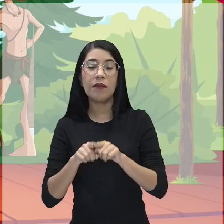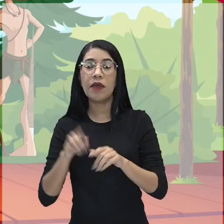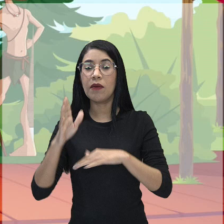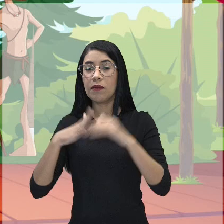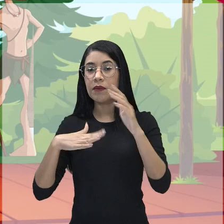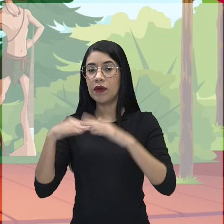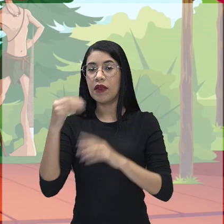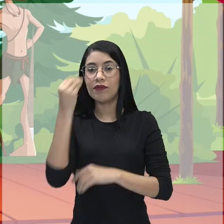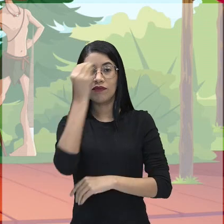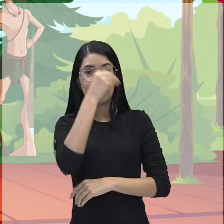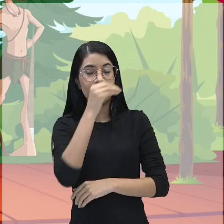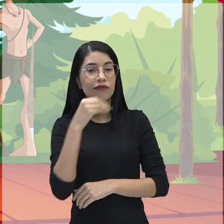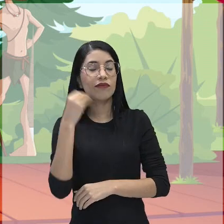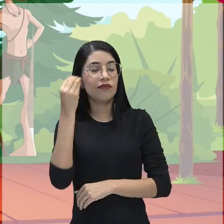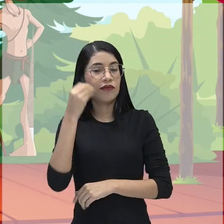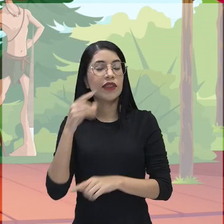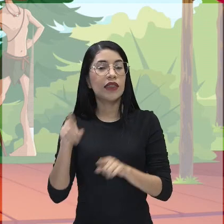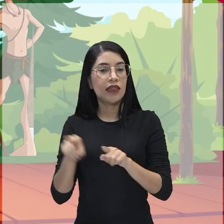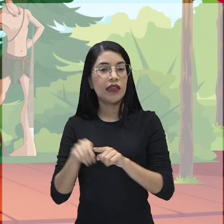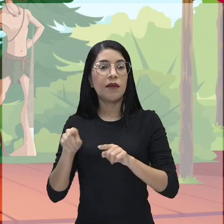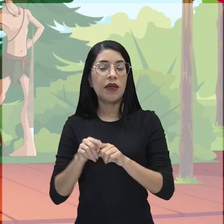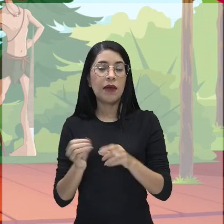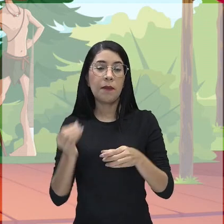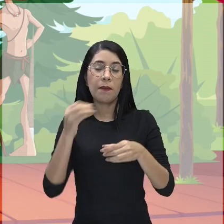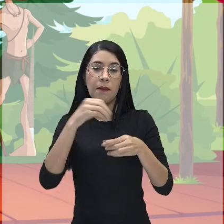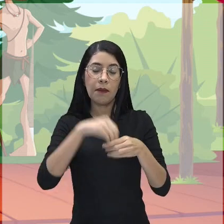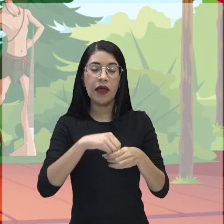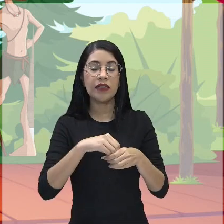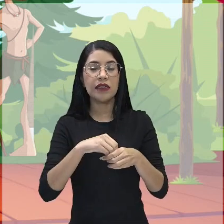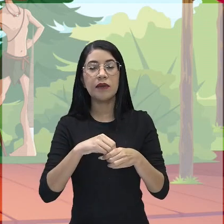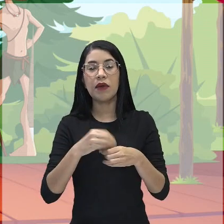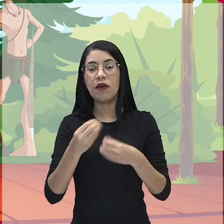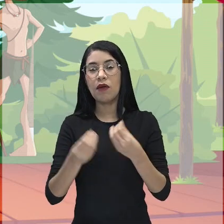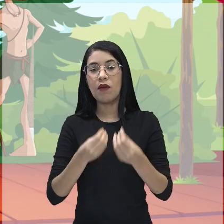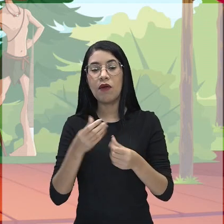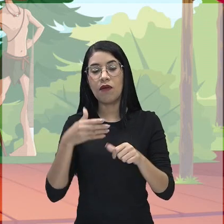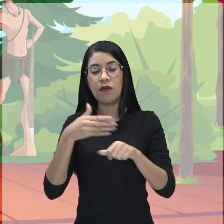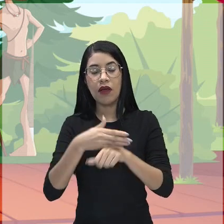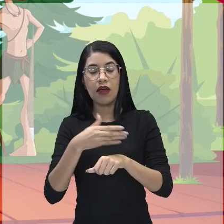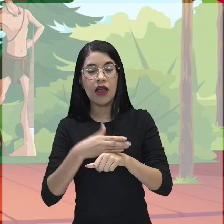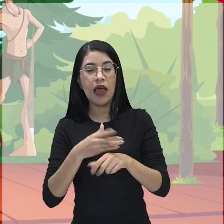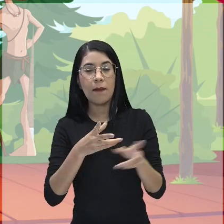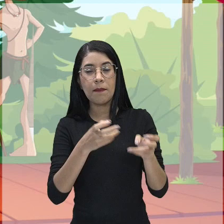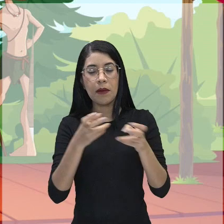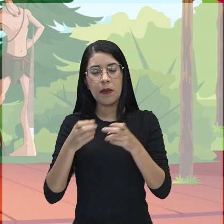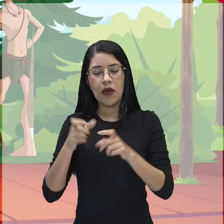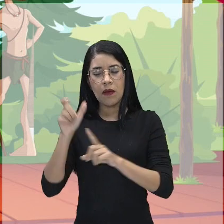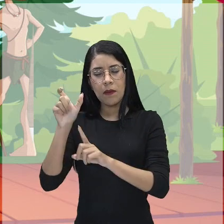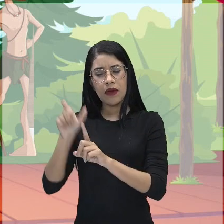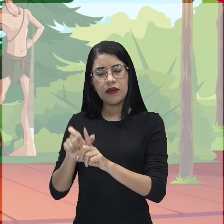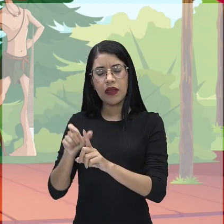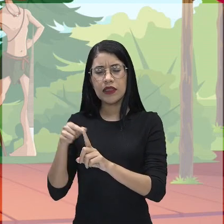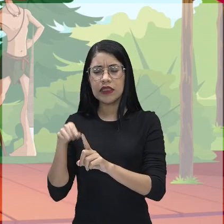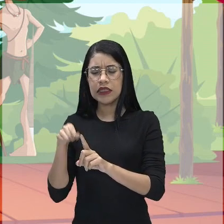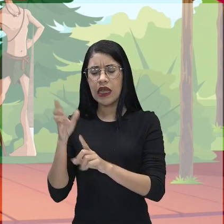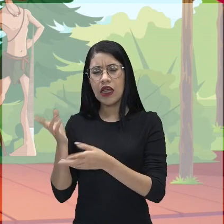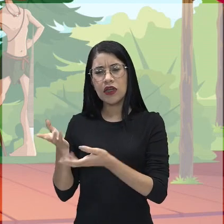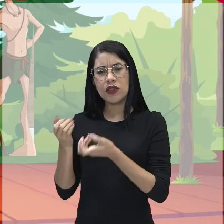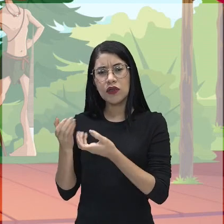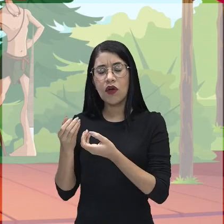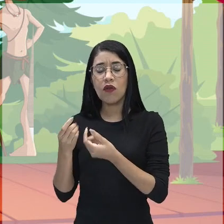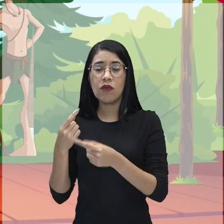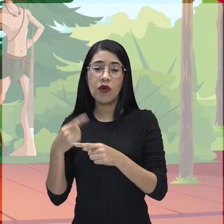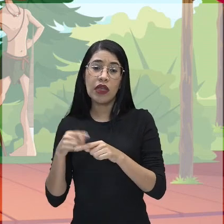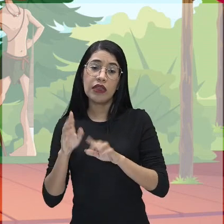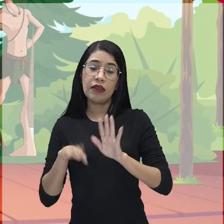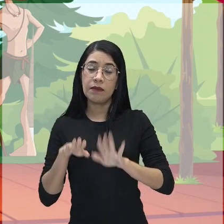não é verdade? Que compõe também a questão do personagem, que vai identificar se ele é um personagem jovem, porque a